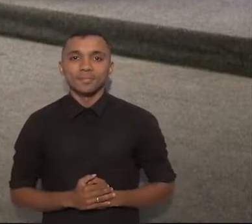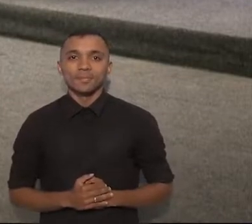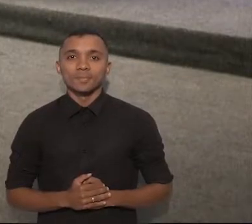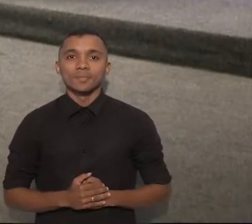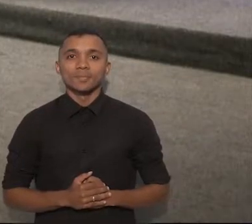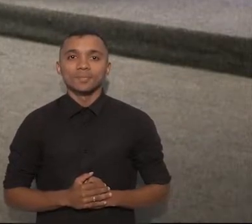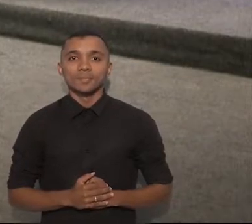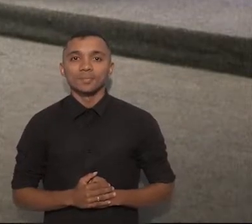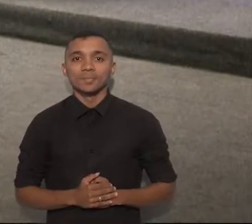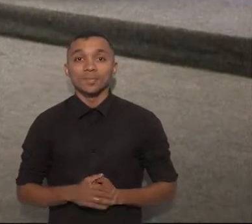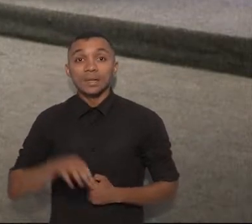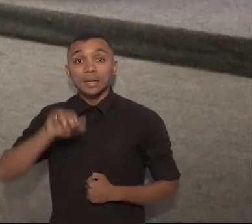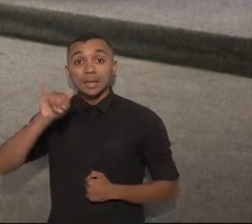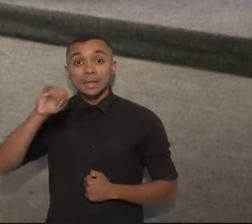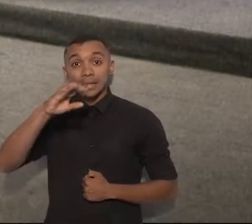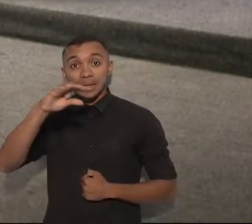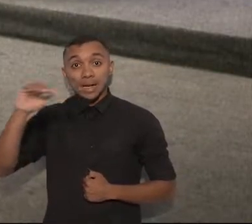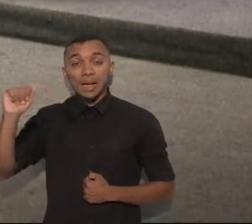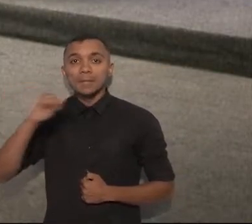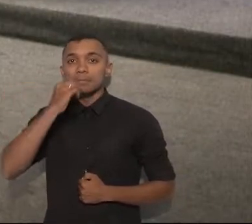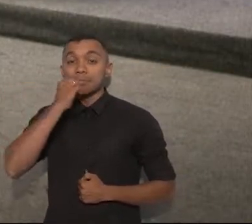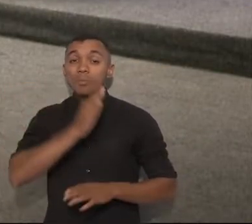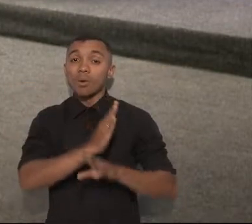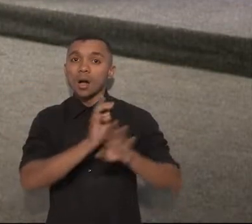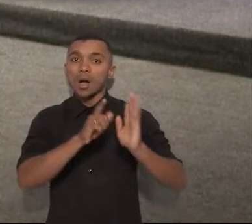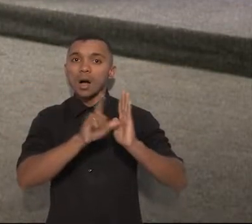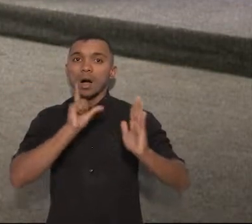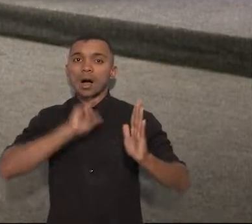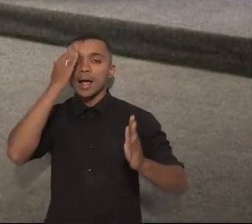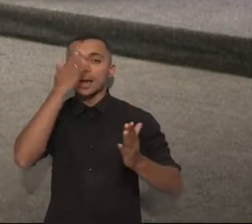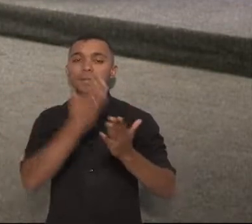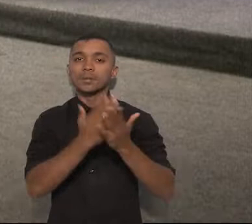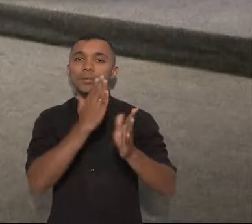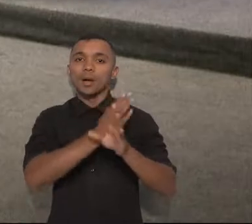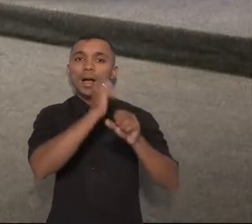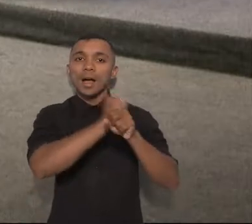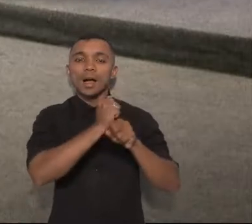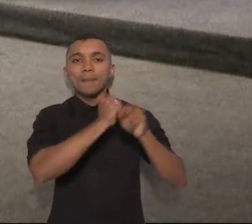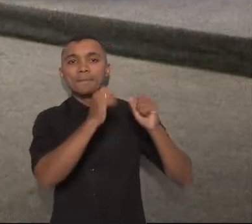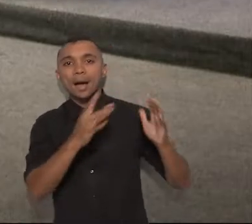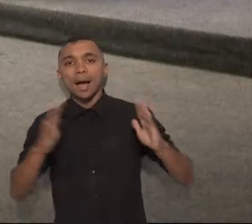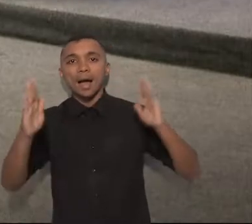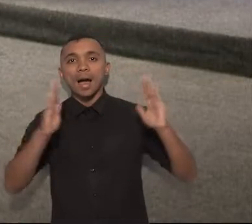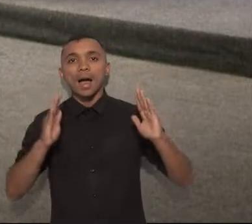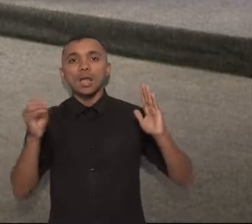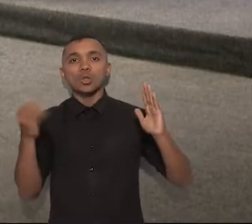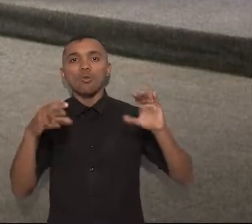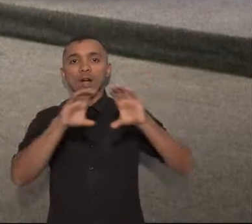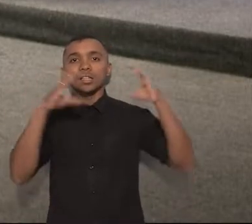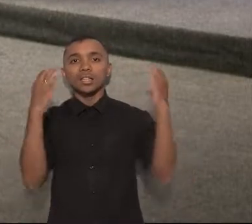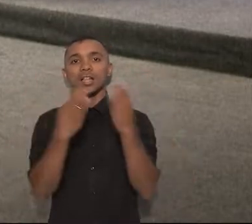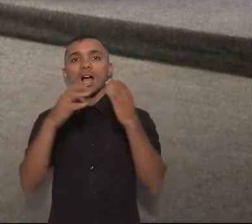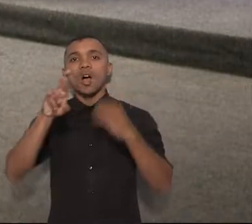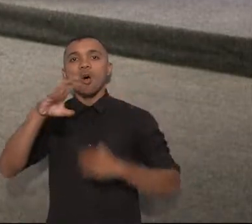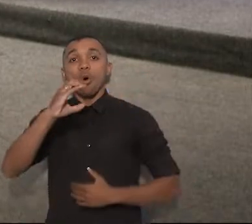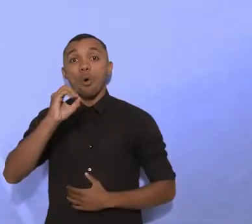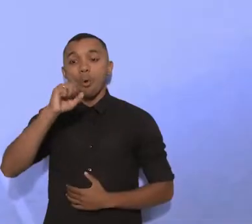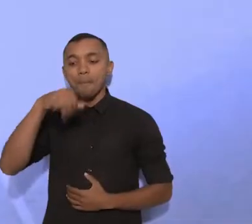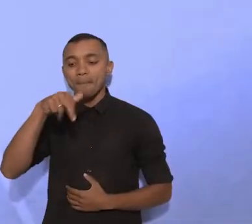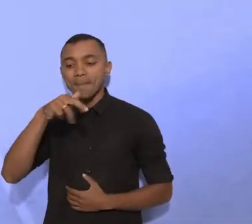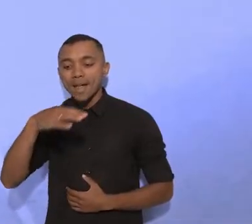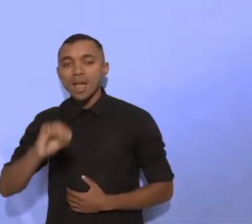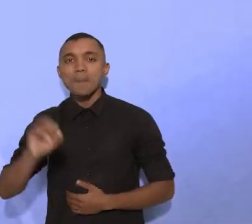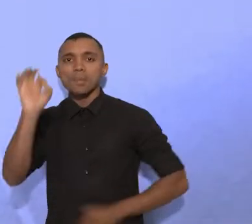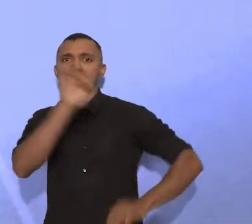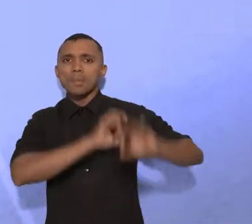classificação do Icasa, porque se apostava muito, tinha muita esperança, porque foi o ano da reinauguração do Romeirão, todo renovado. Quer dizer,